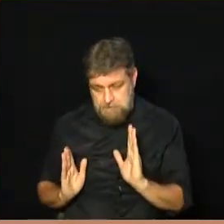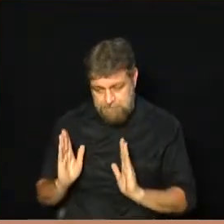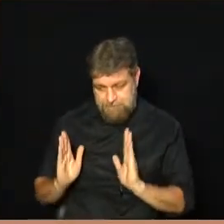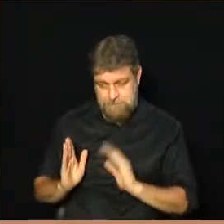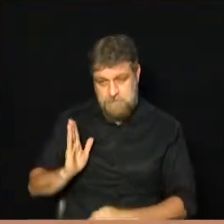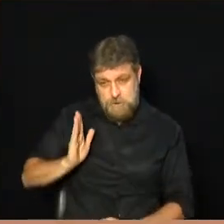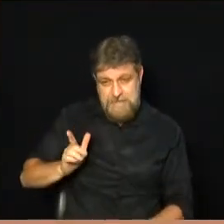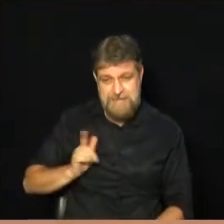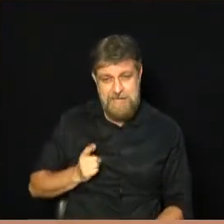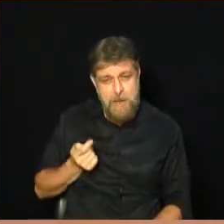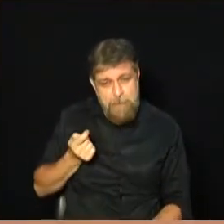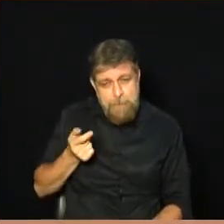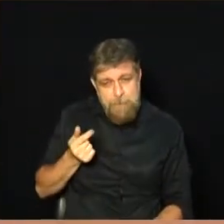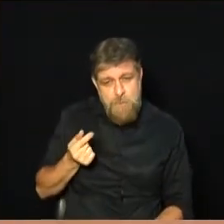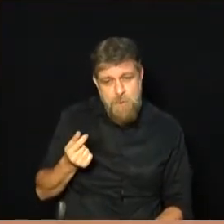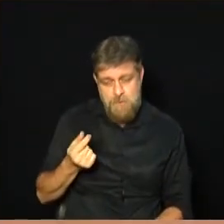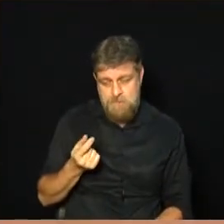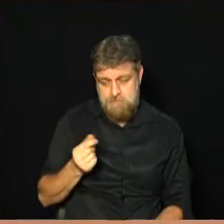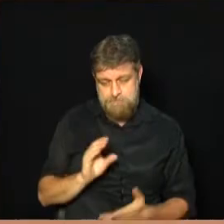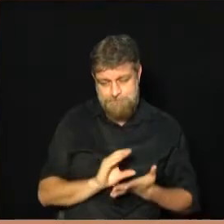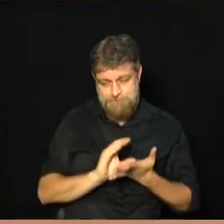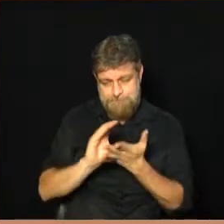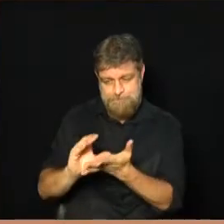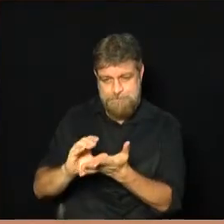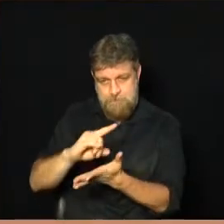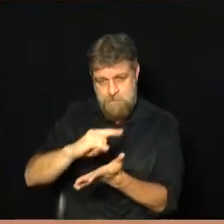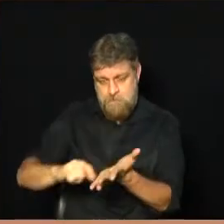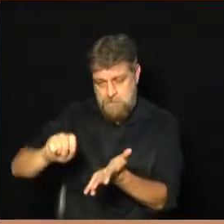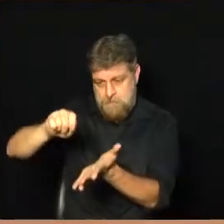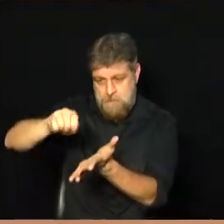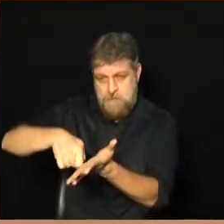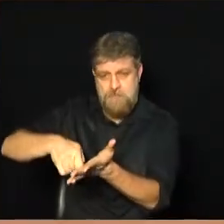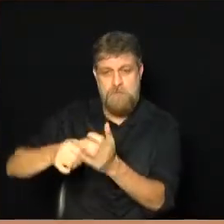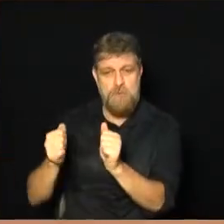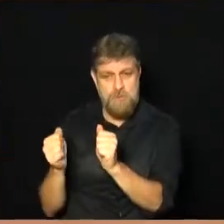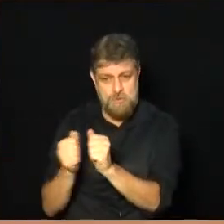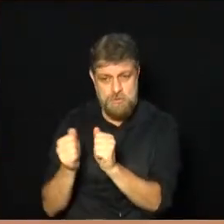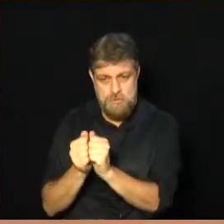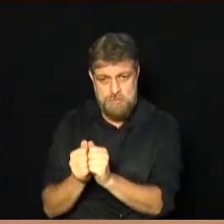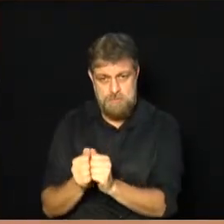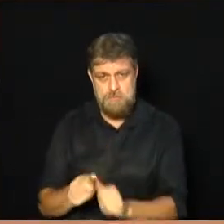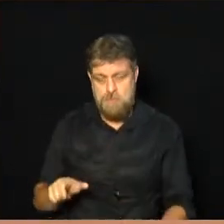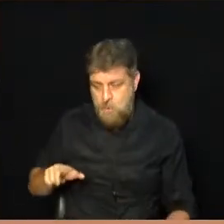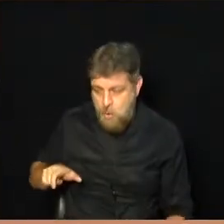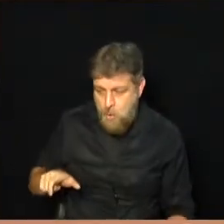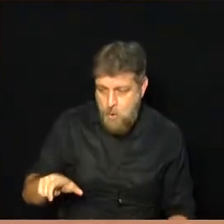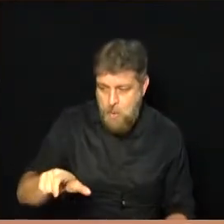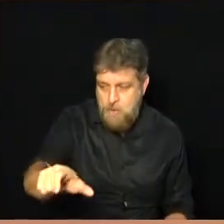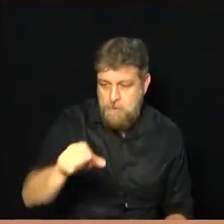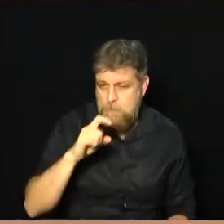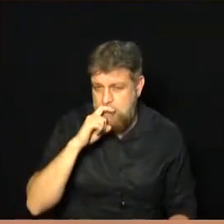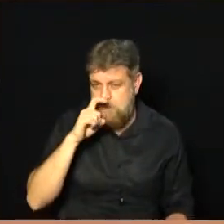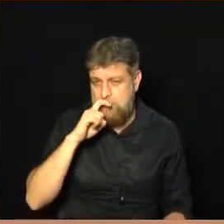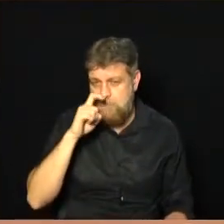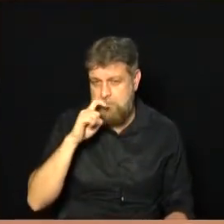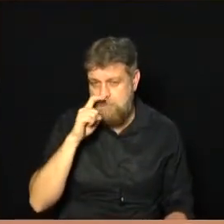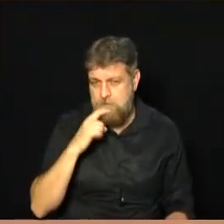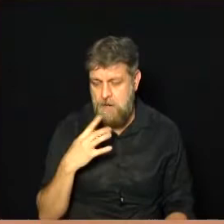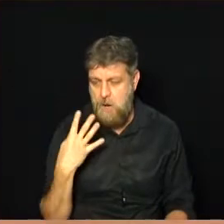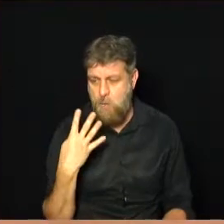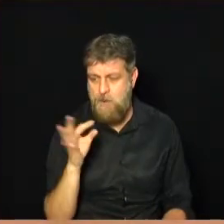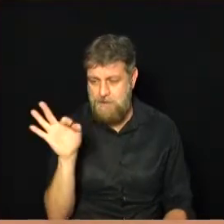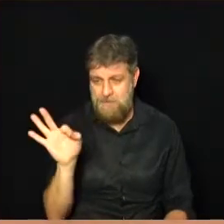um pequeno aditivo aí que já está sendo assinado com esse lote do corredor Ouro Verde, que não chega a